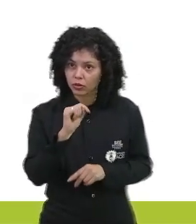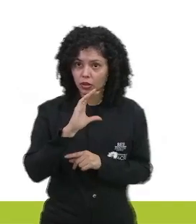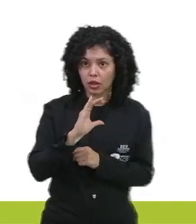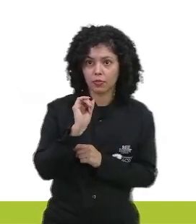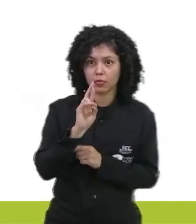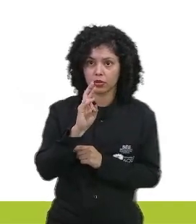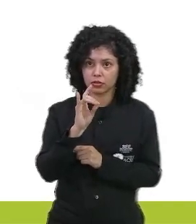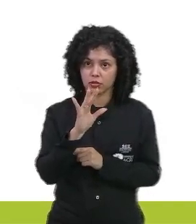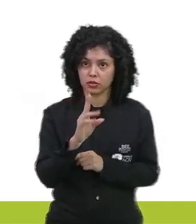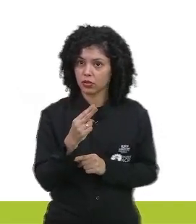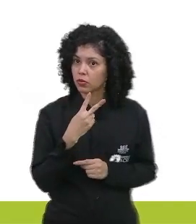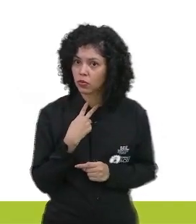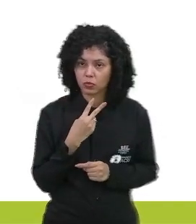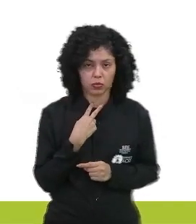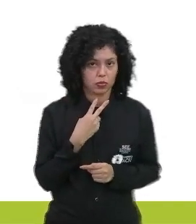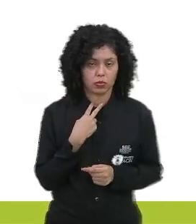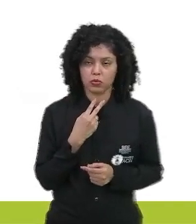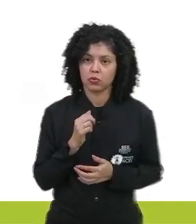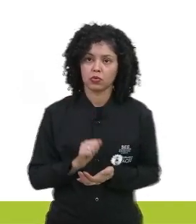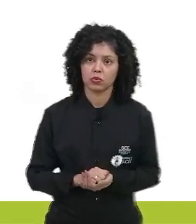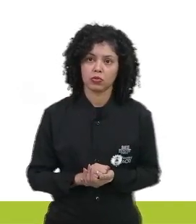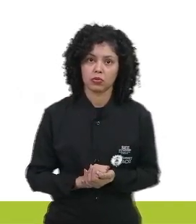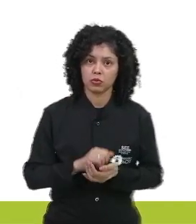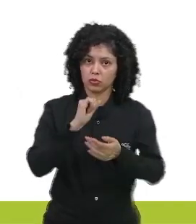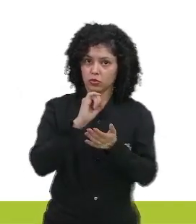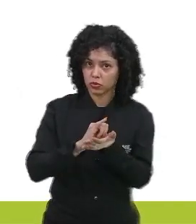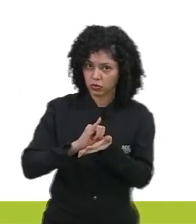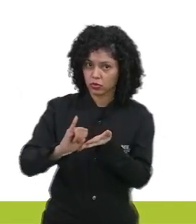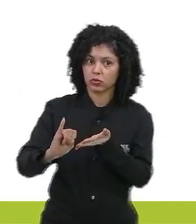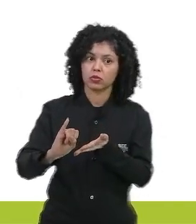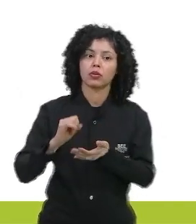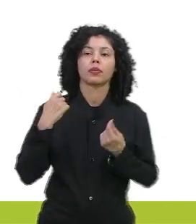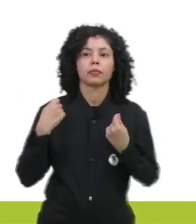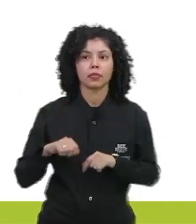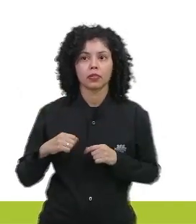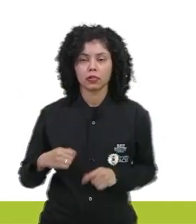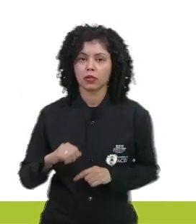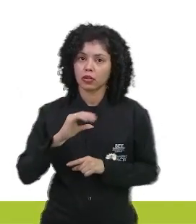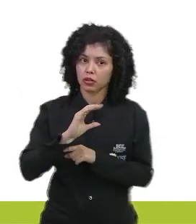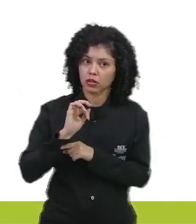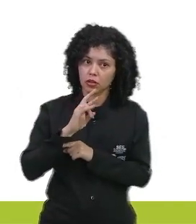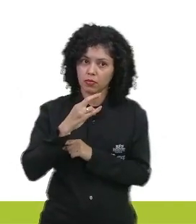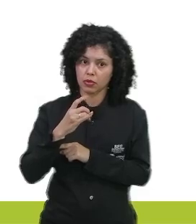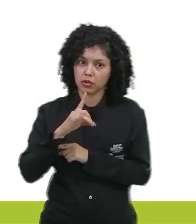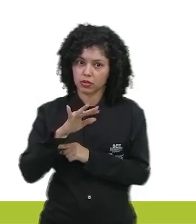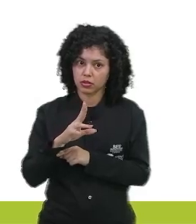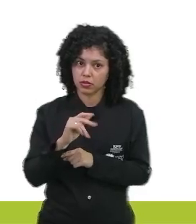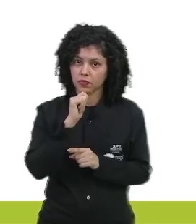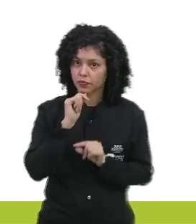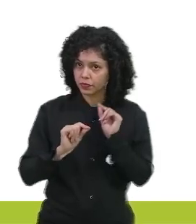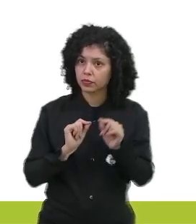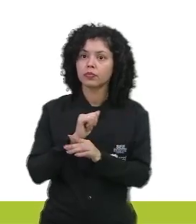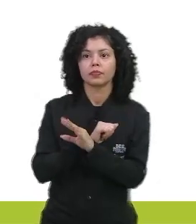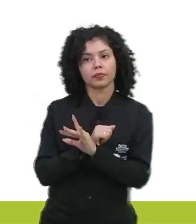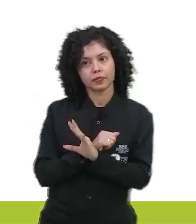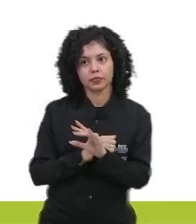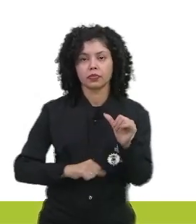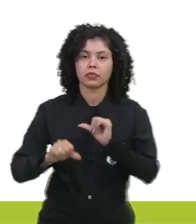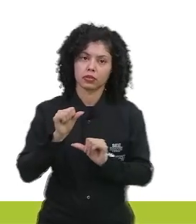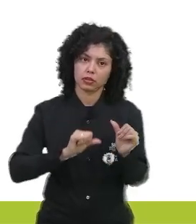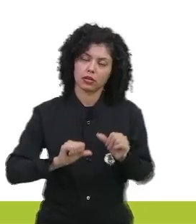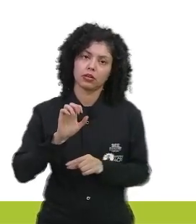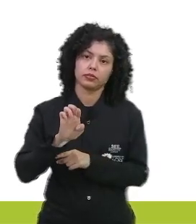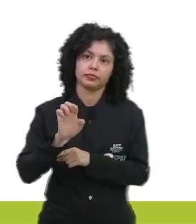carboxílico, não pode ser um ácido inorgânico, tem que ser um ácido carboxílico, Então, esse ácido ele vai se